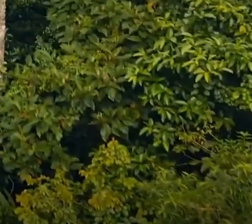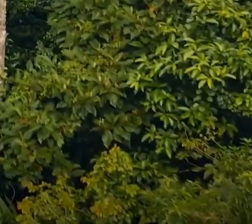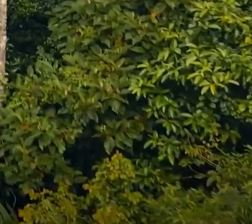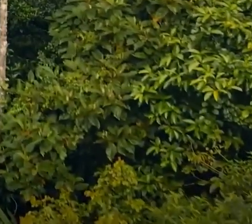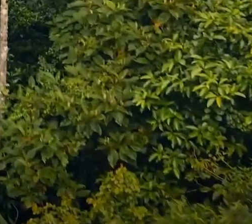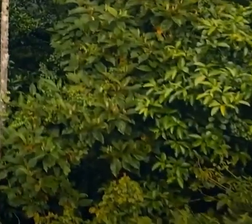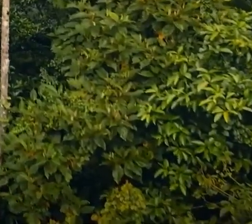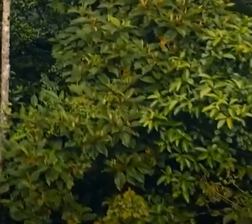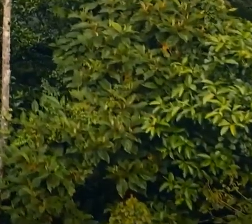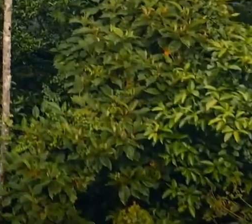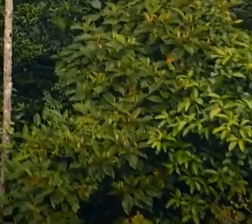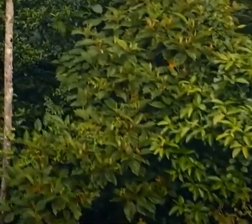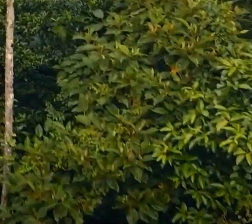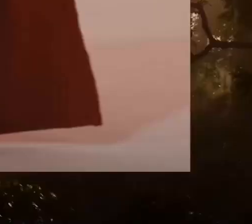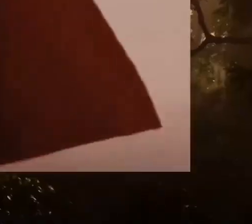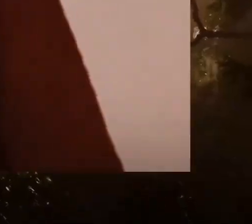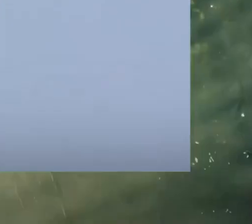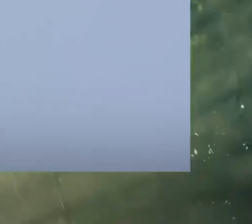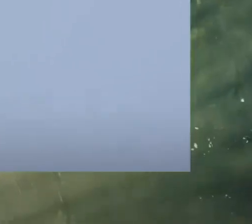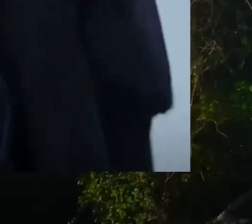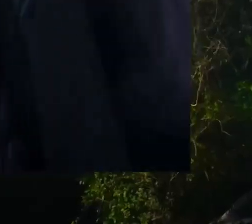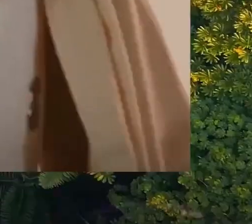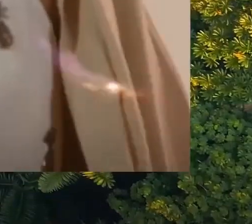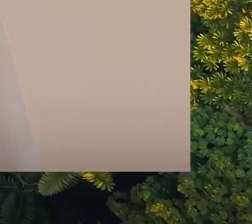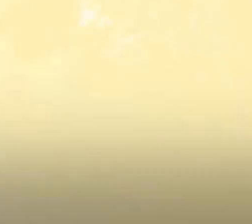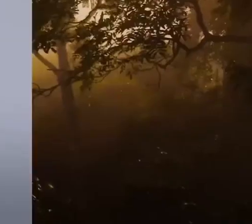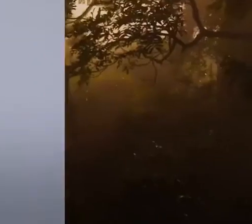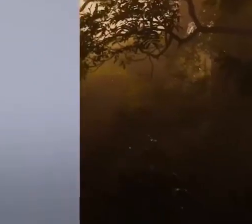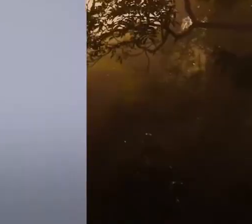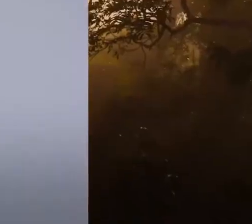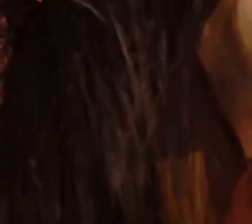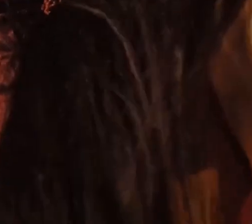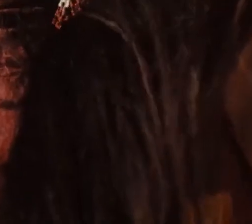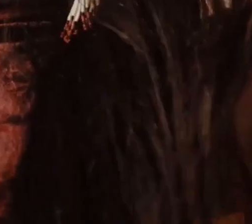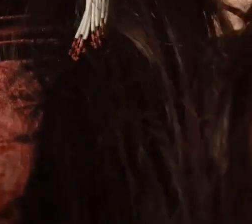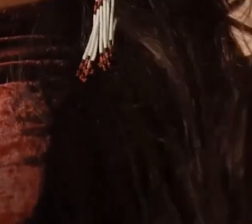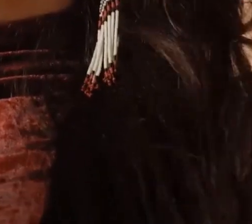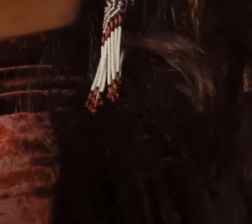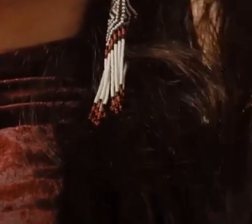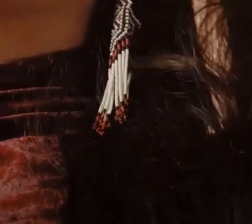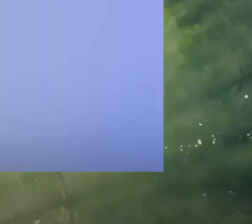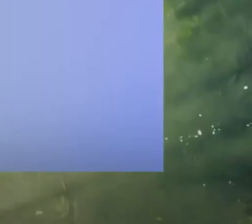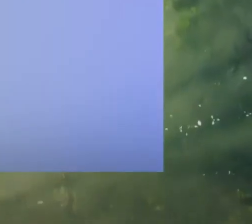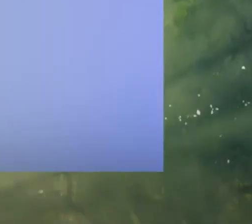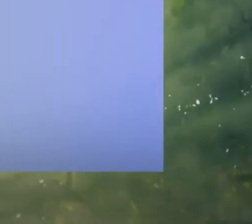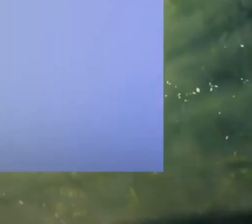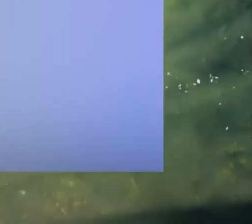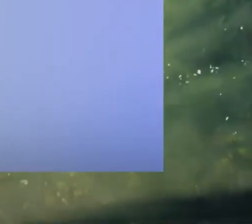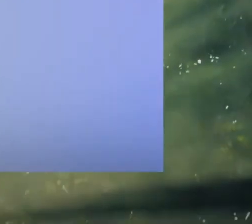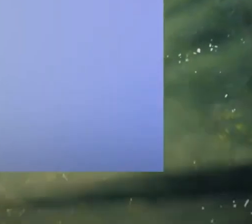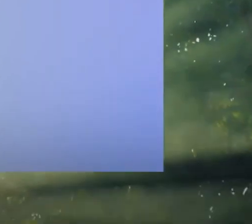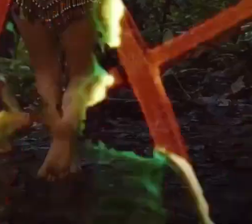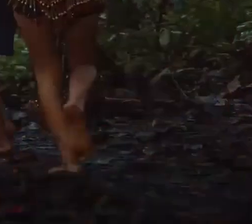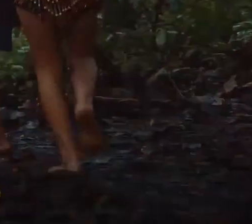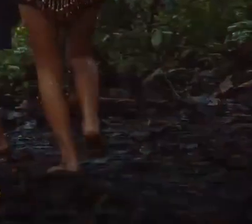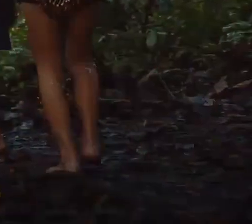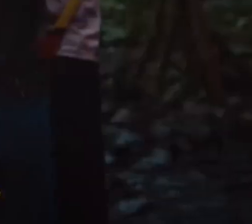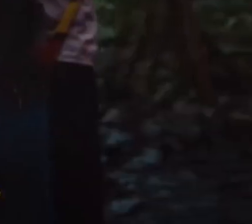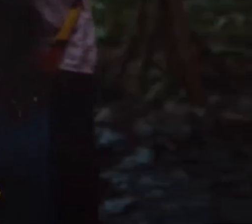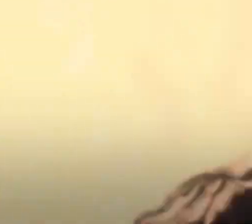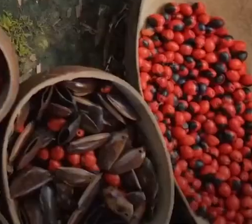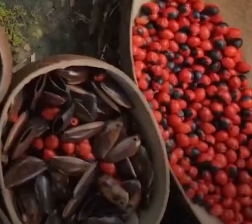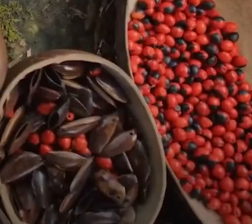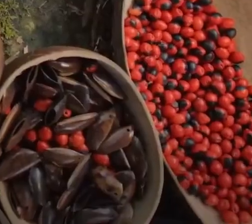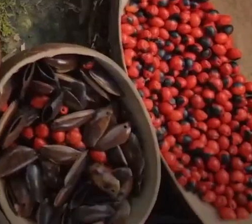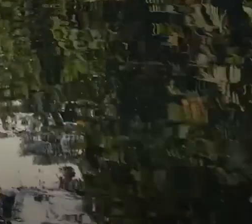O futuro é aquilo que o passado quis destruir. É a vida que o perverso quis dizimar.